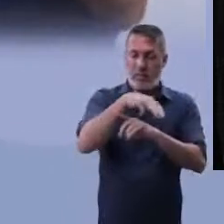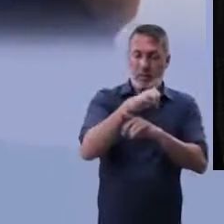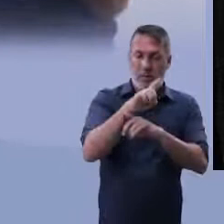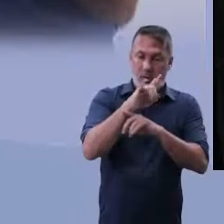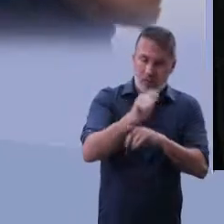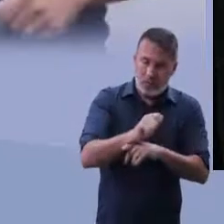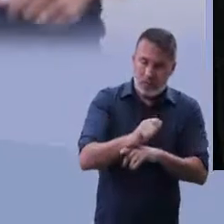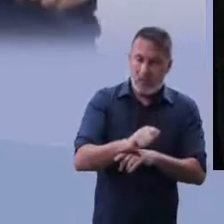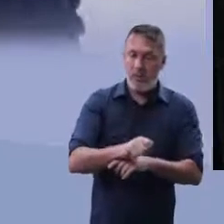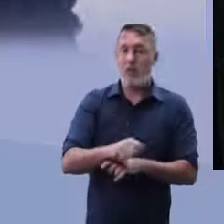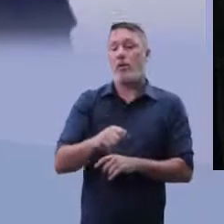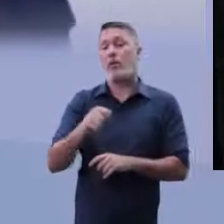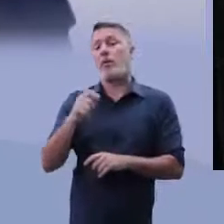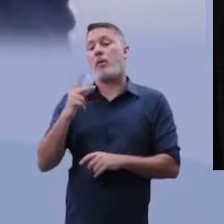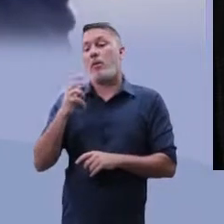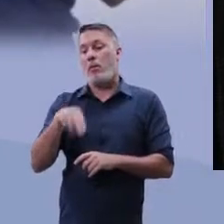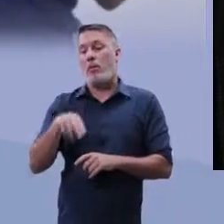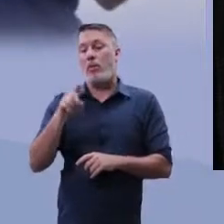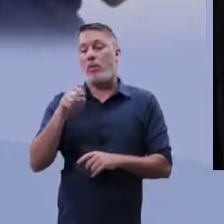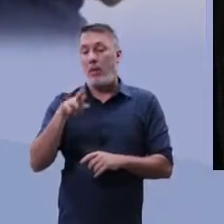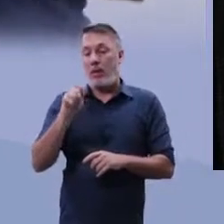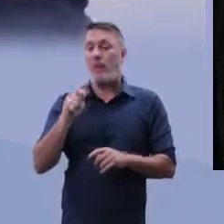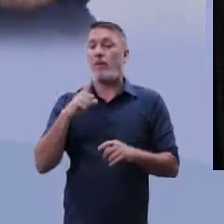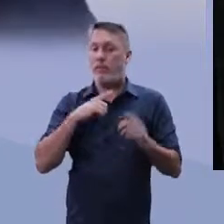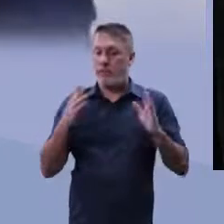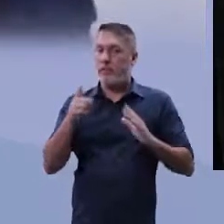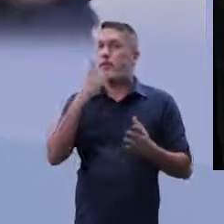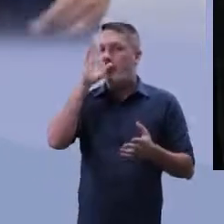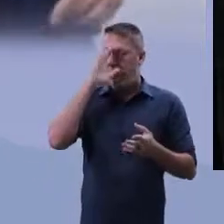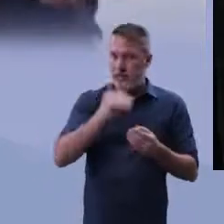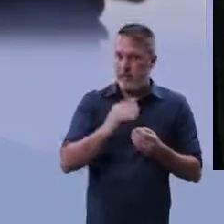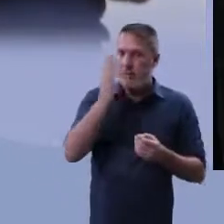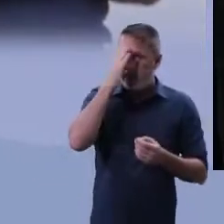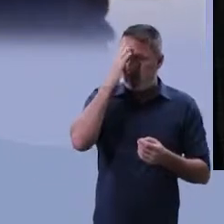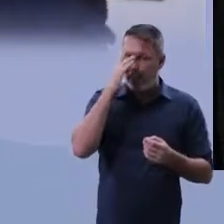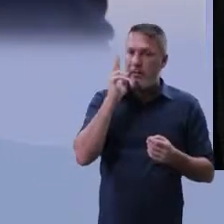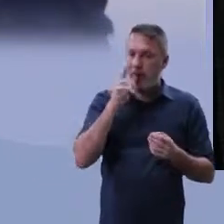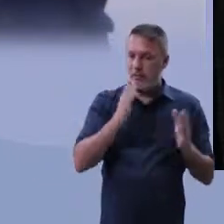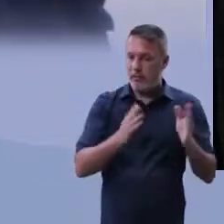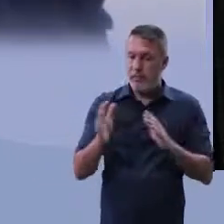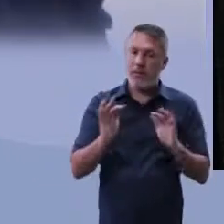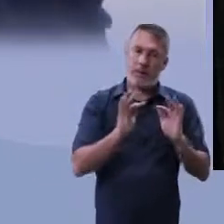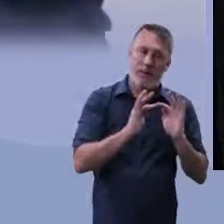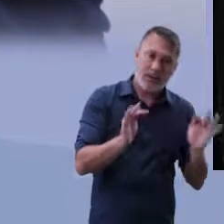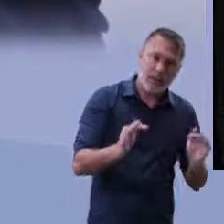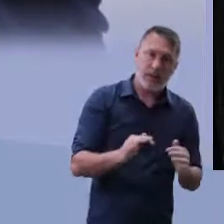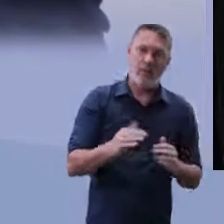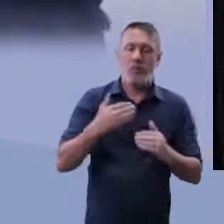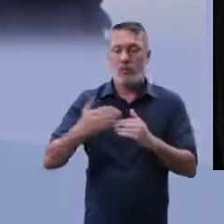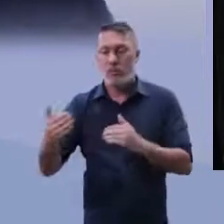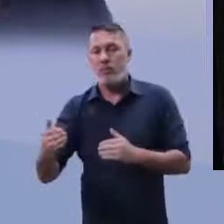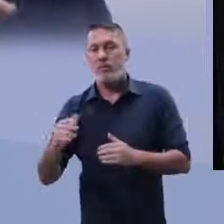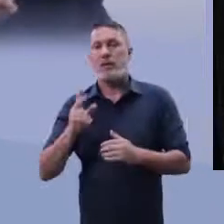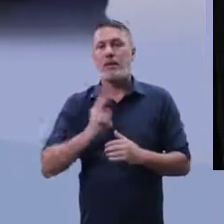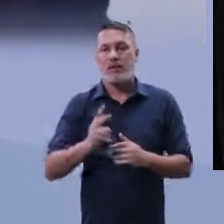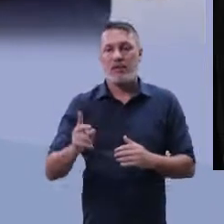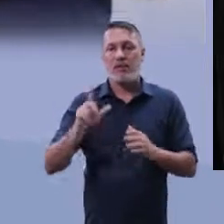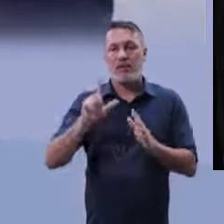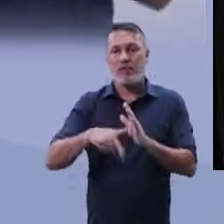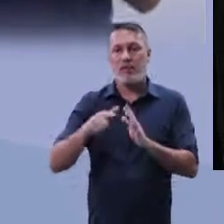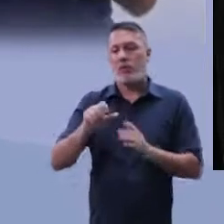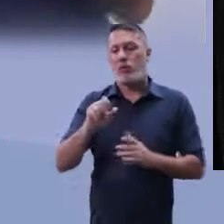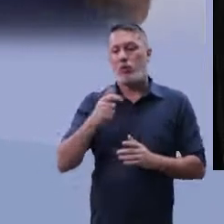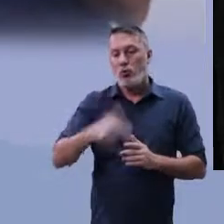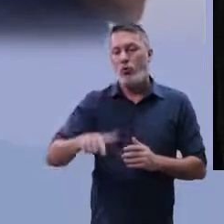média, moda e mediana. Né? Média, simples e ponderada, você tem que dominar. E na probabilidade, probabilidade simples e